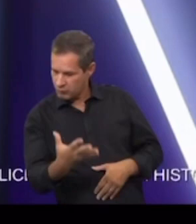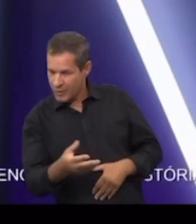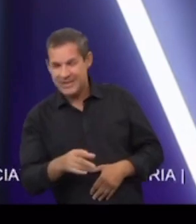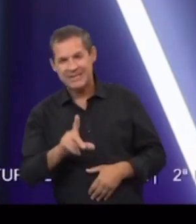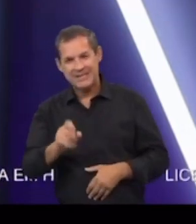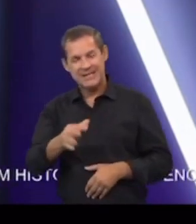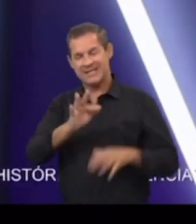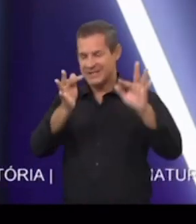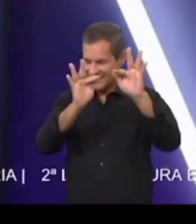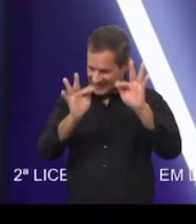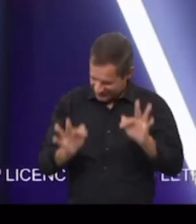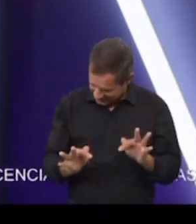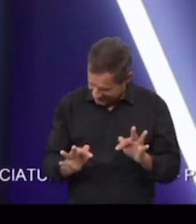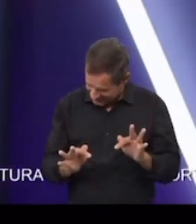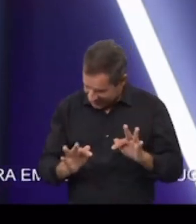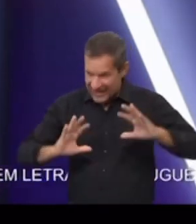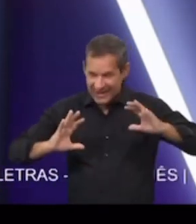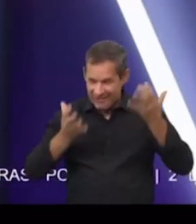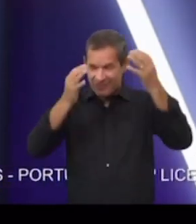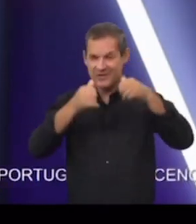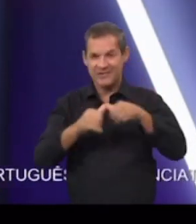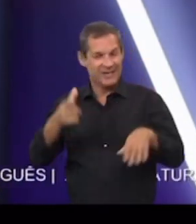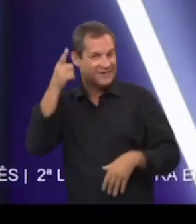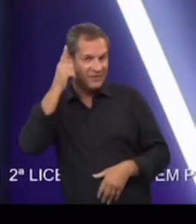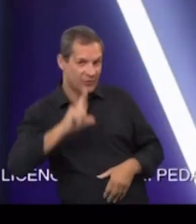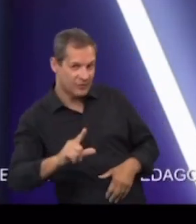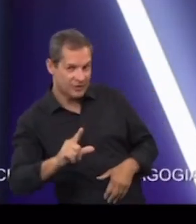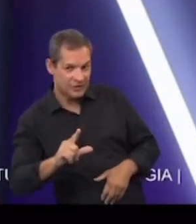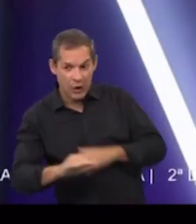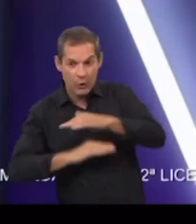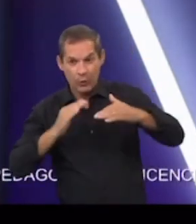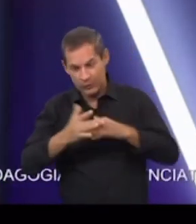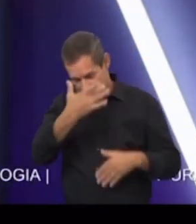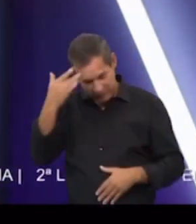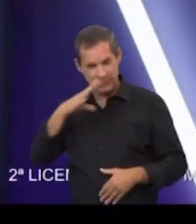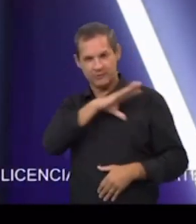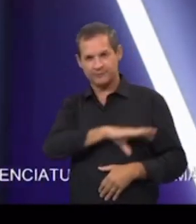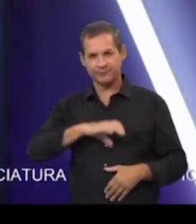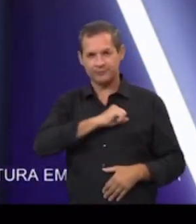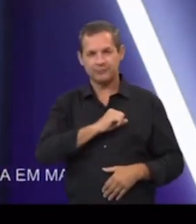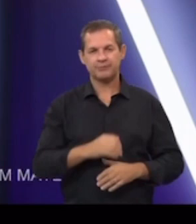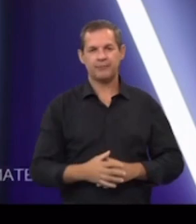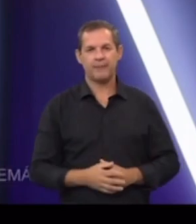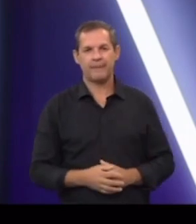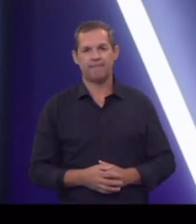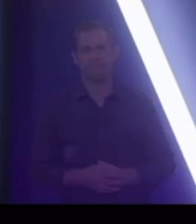Sejam felizes e celebrem essa conquista com todos que amam.